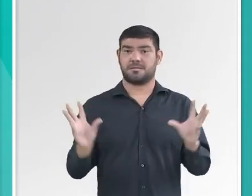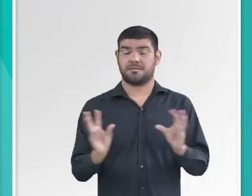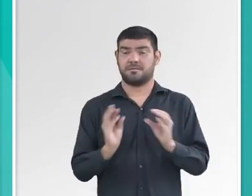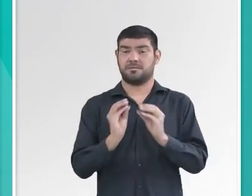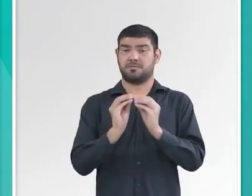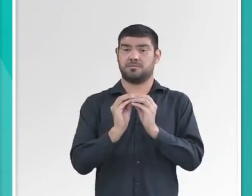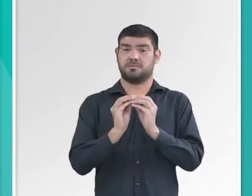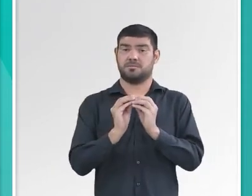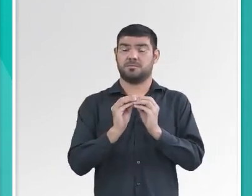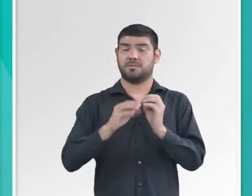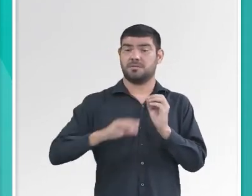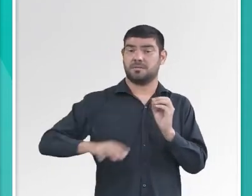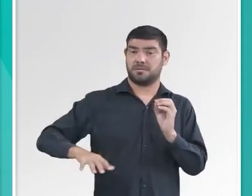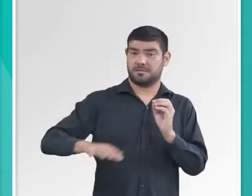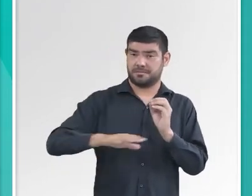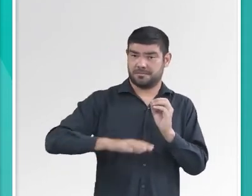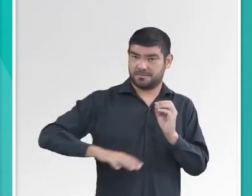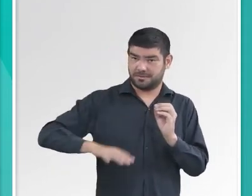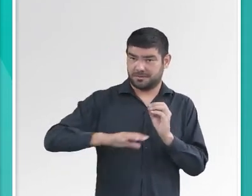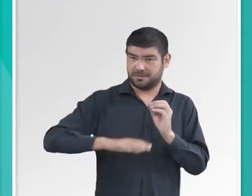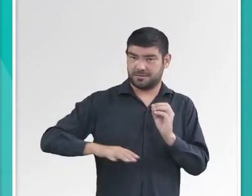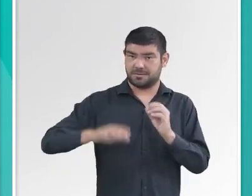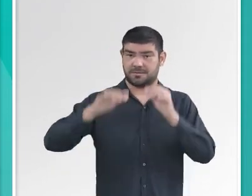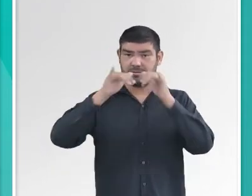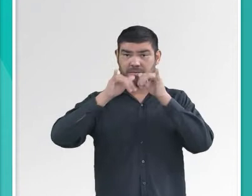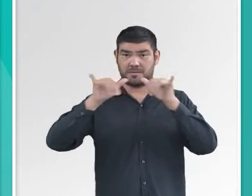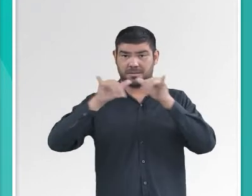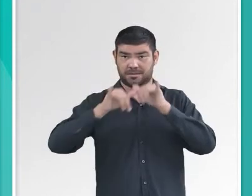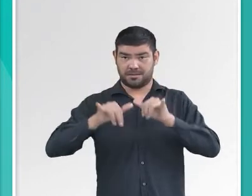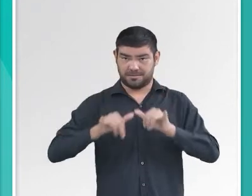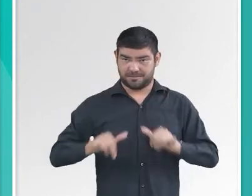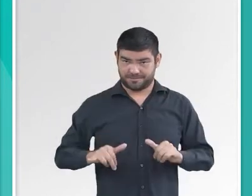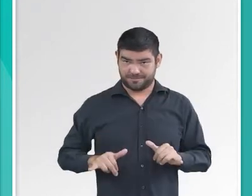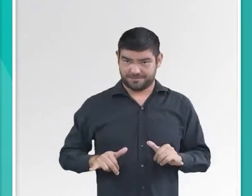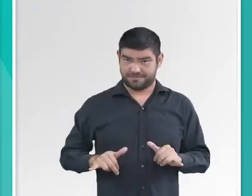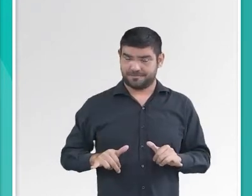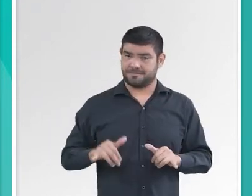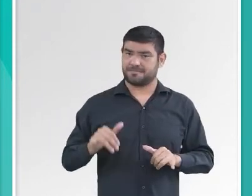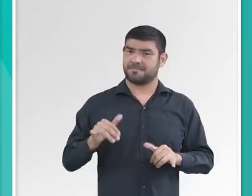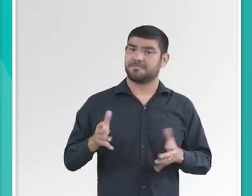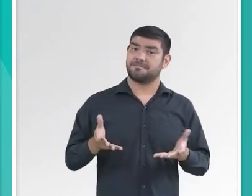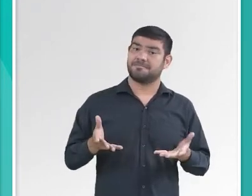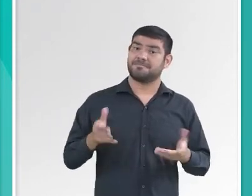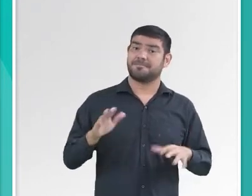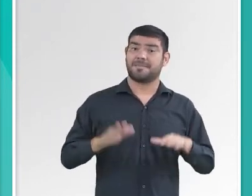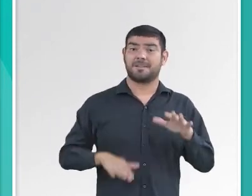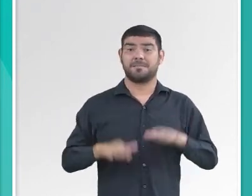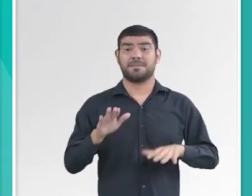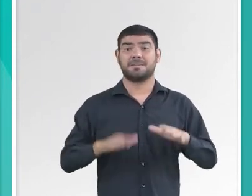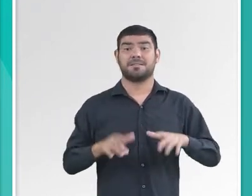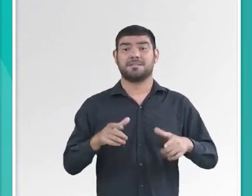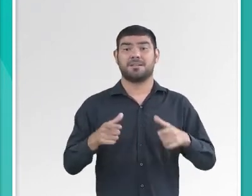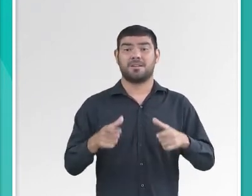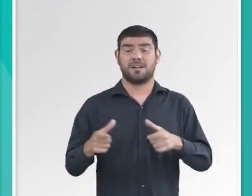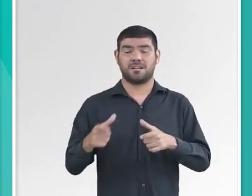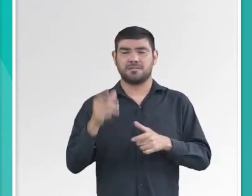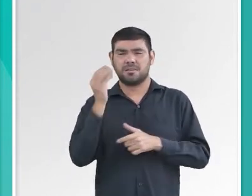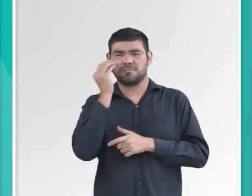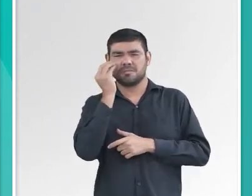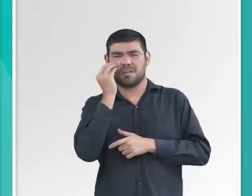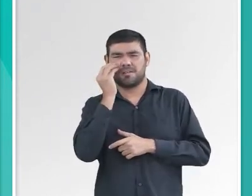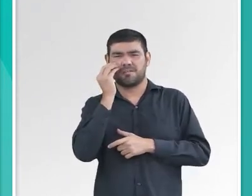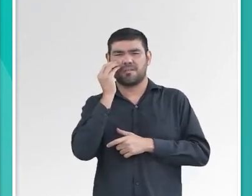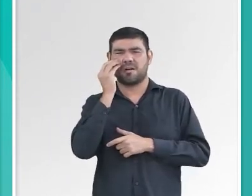caso, ambientes de divulgação. E dependendo desse ambiente, a gente vai observar que uma resenha